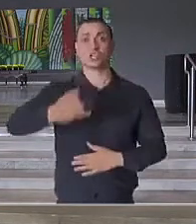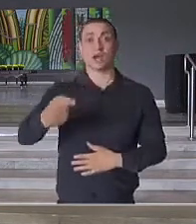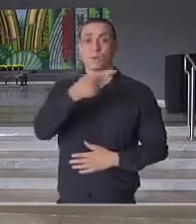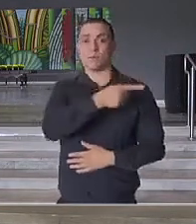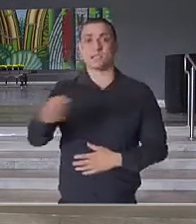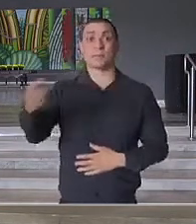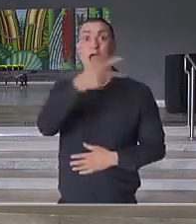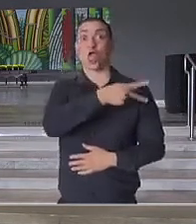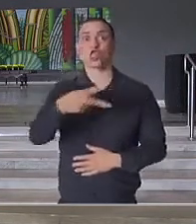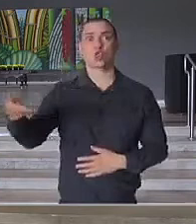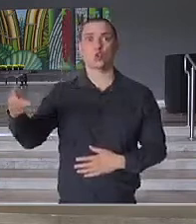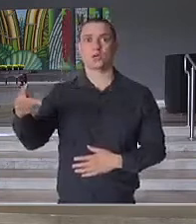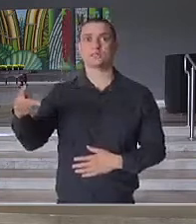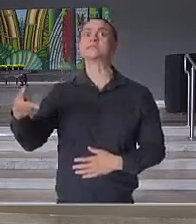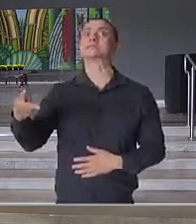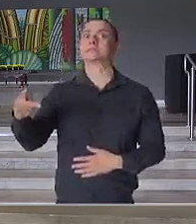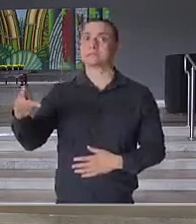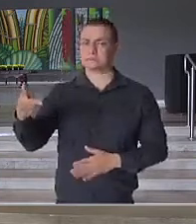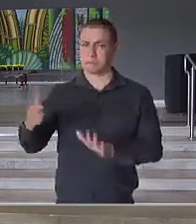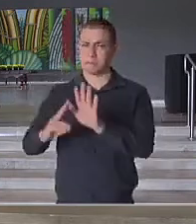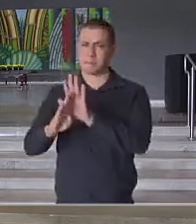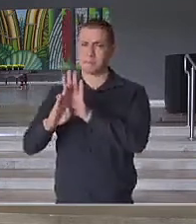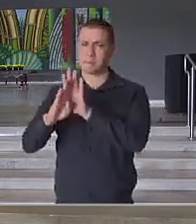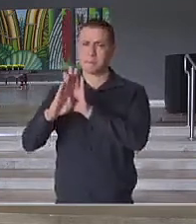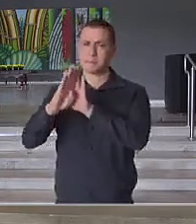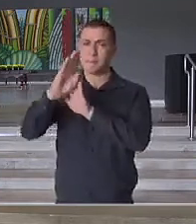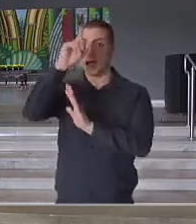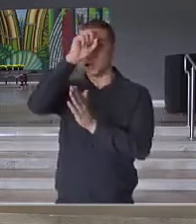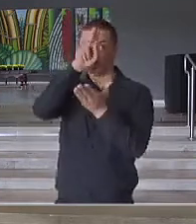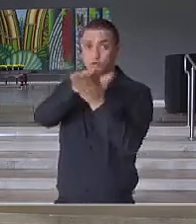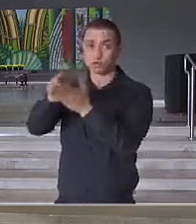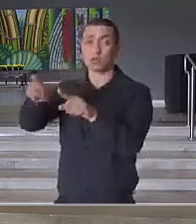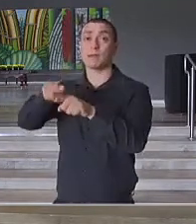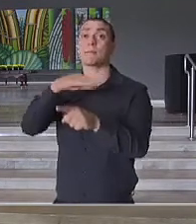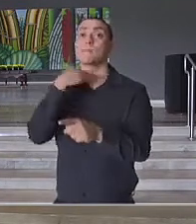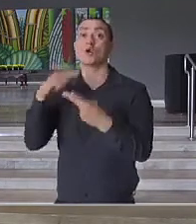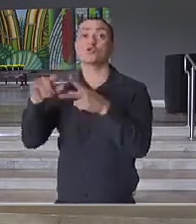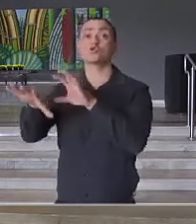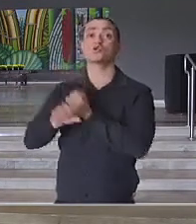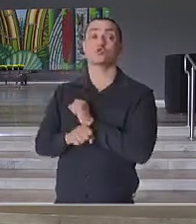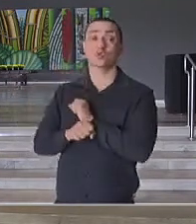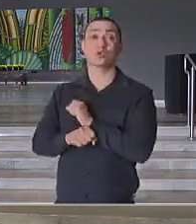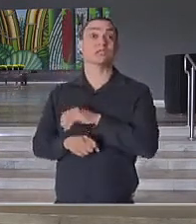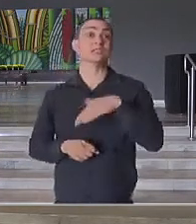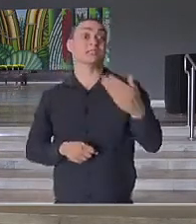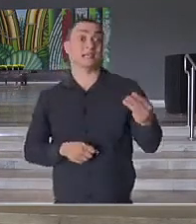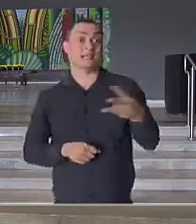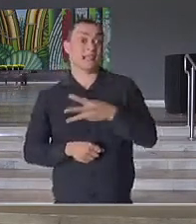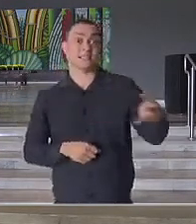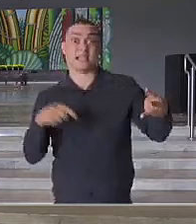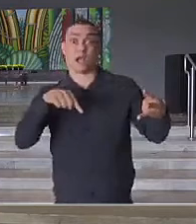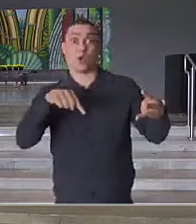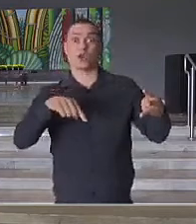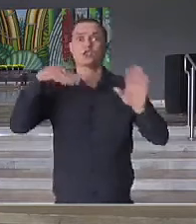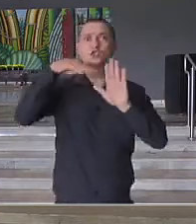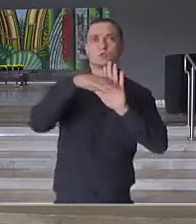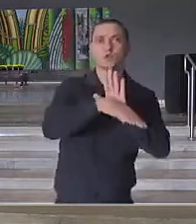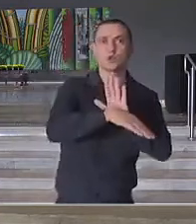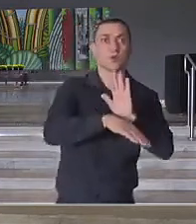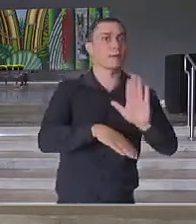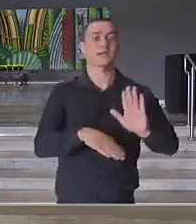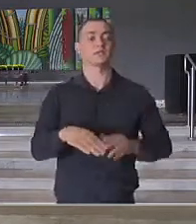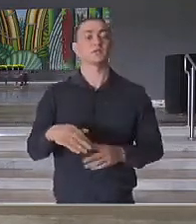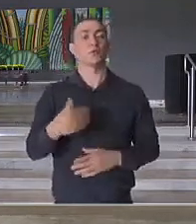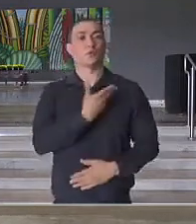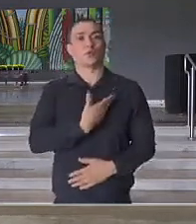semanas numa alta expressiva de internações, casos e óbitos, e nesta 3ª semana uma queda. O que levou o governo